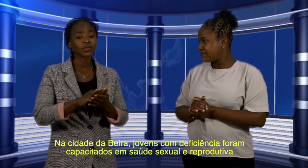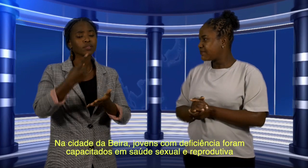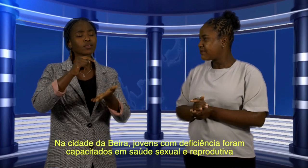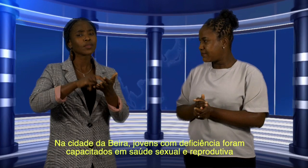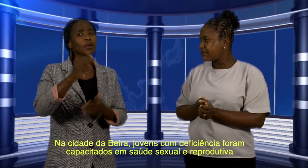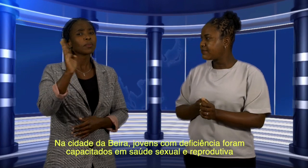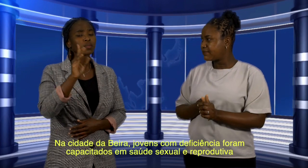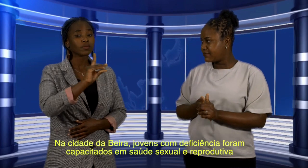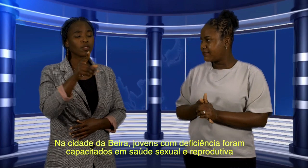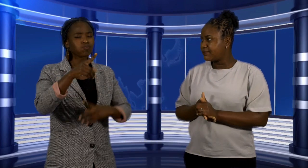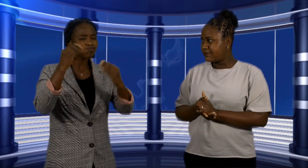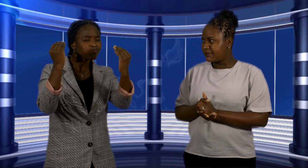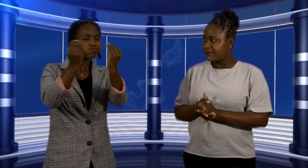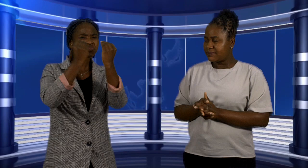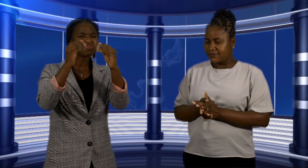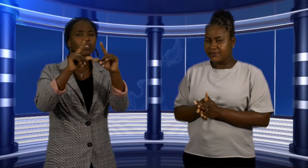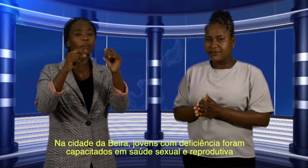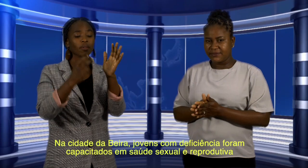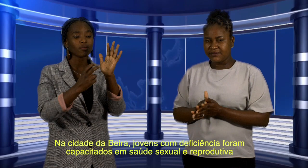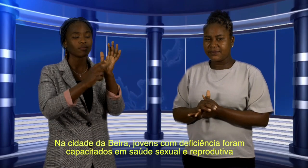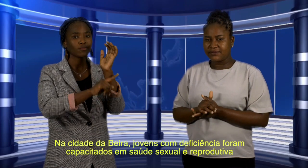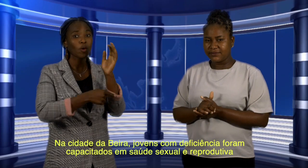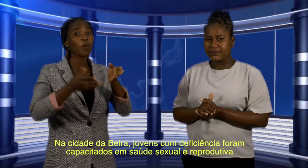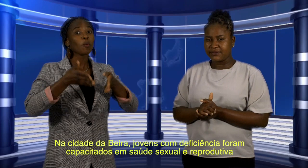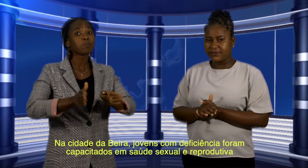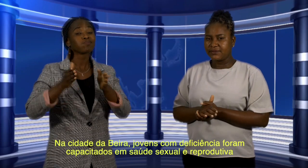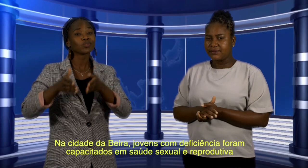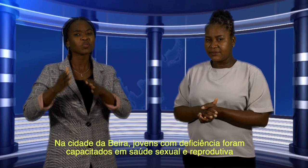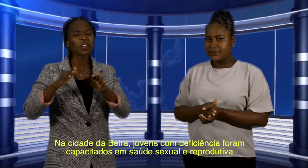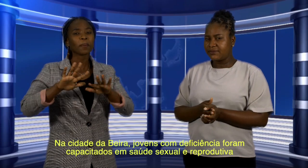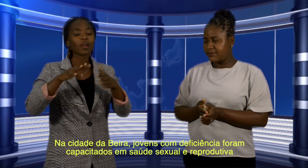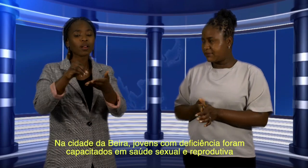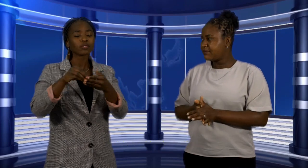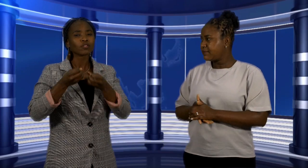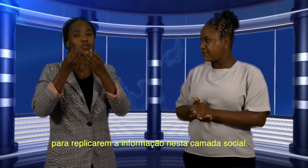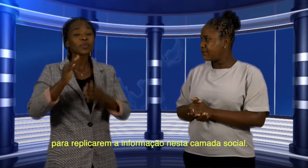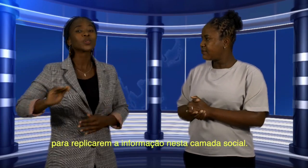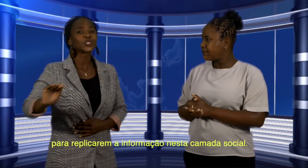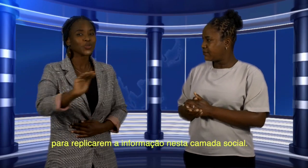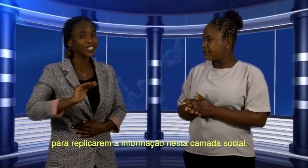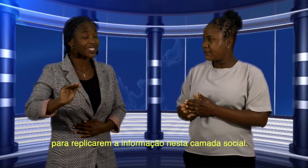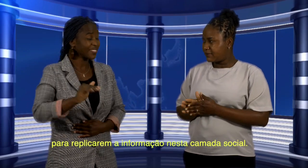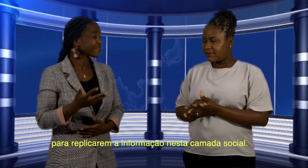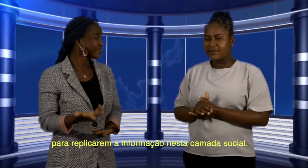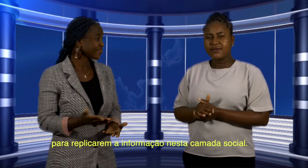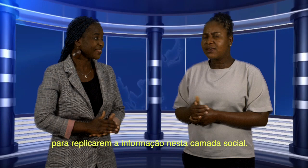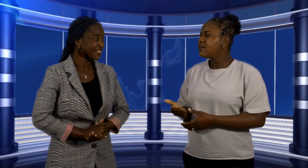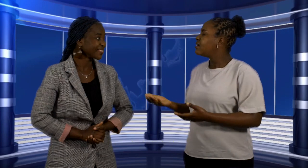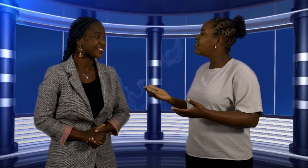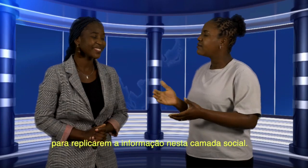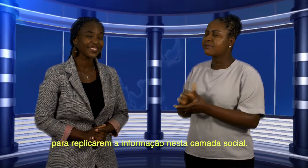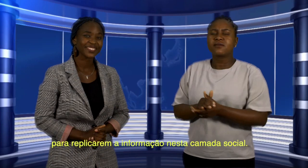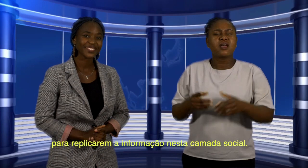Na cidade da Beira, jovens com deficiência foram capacitados em saúde sexual e reprodutiva para replicarem informação